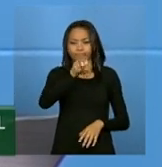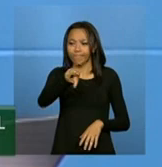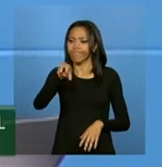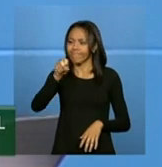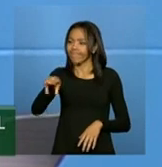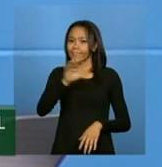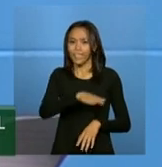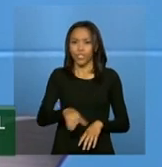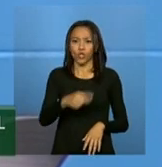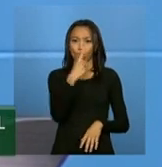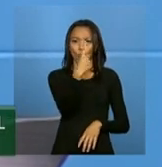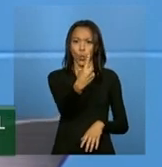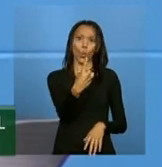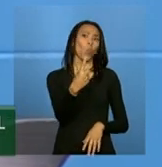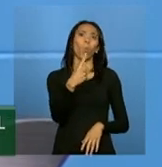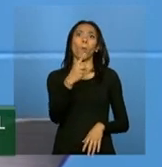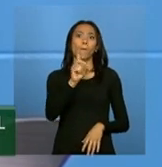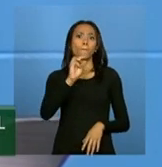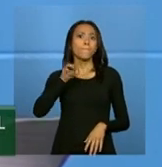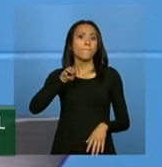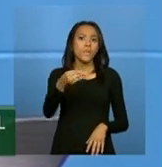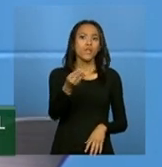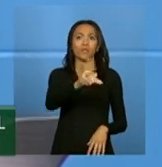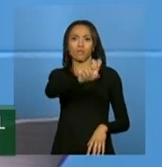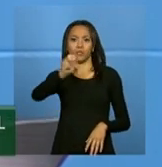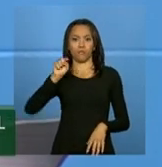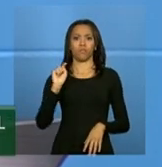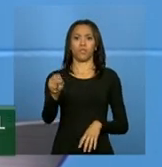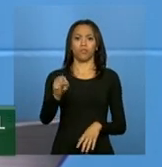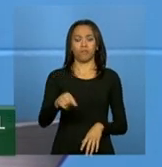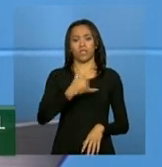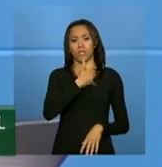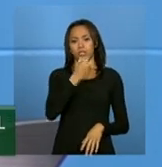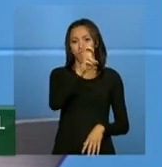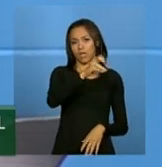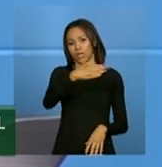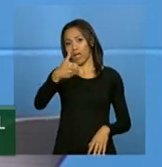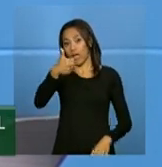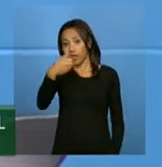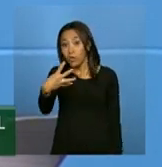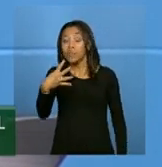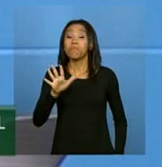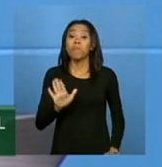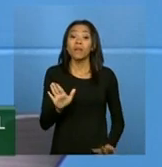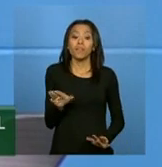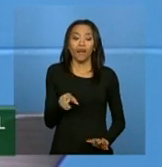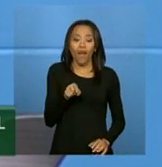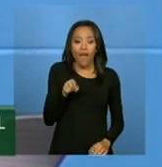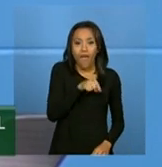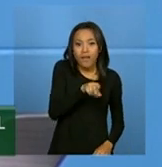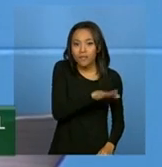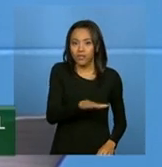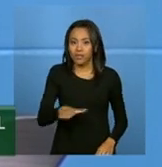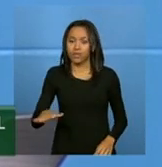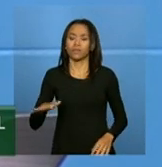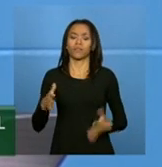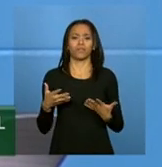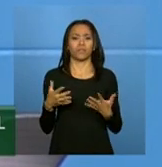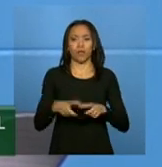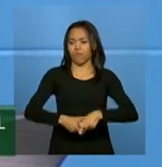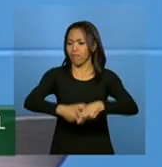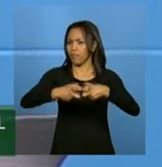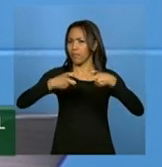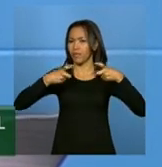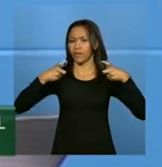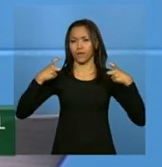infantil, 1,5 milhão de crianças entre 5 e 14 anos, mas essas crianças, na sua imensa